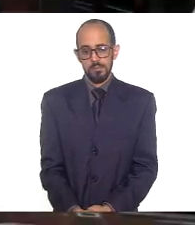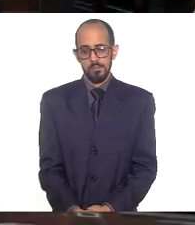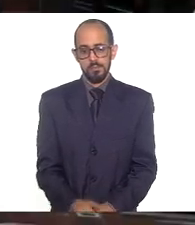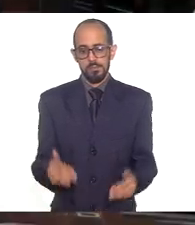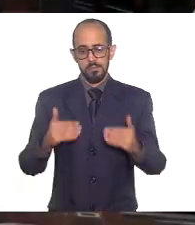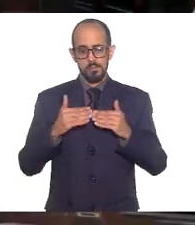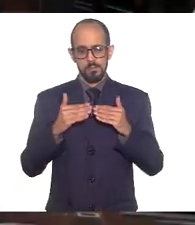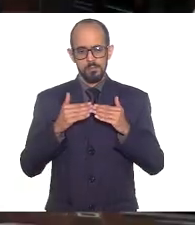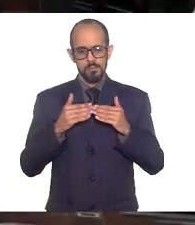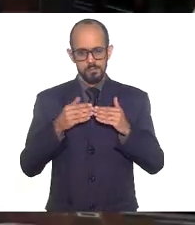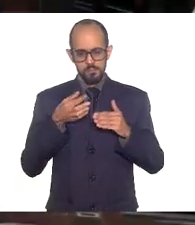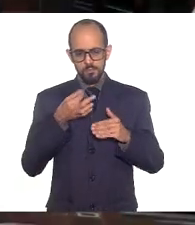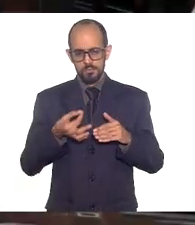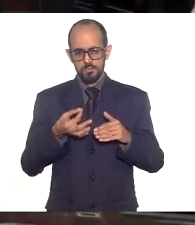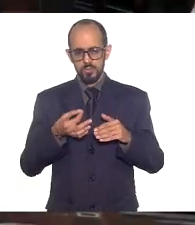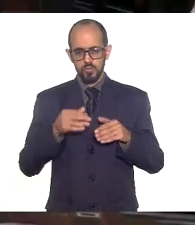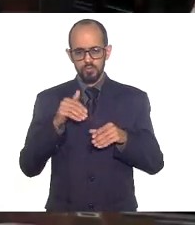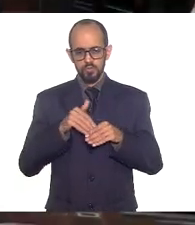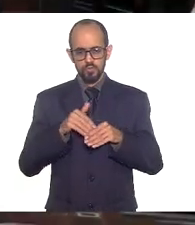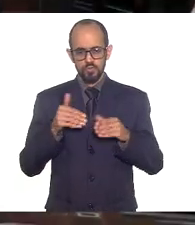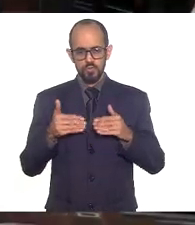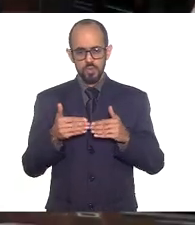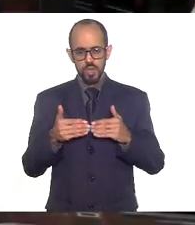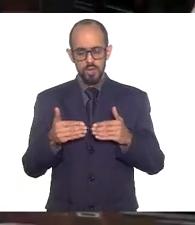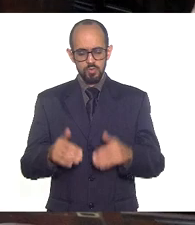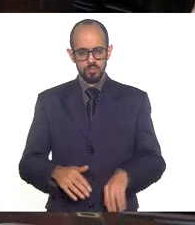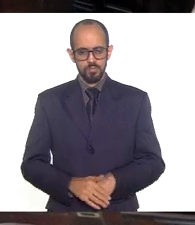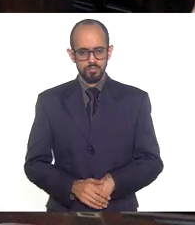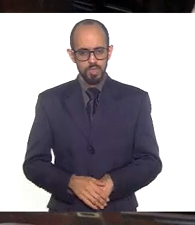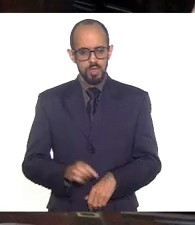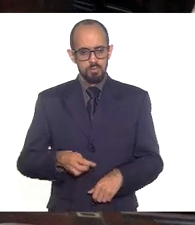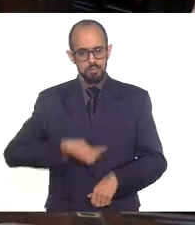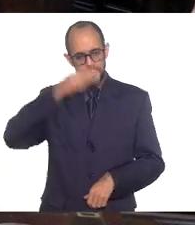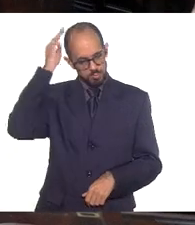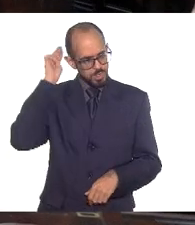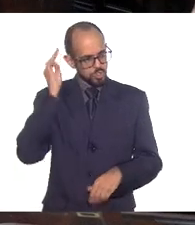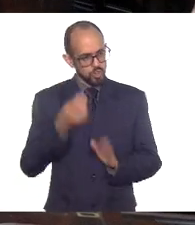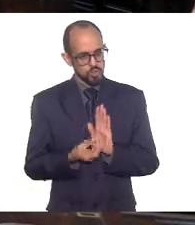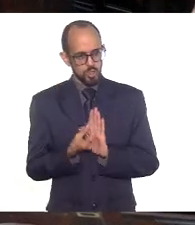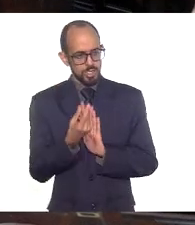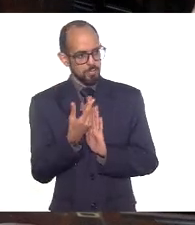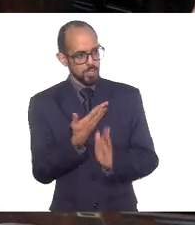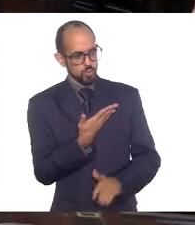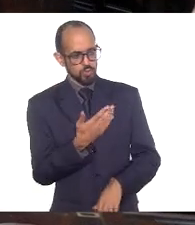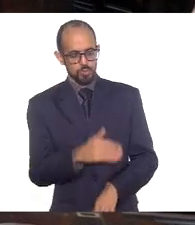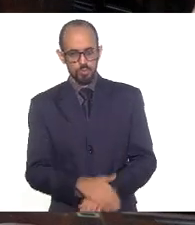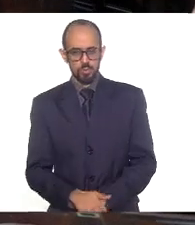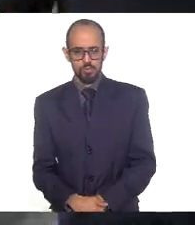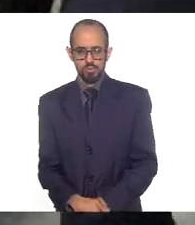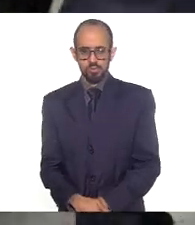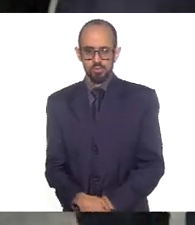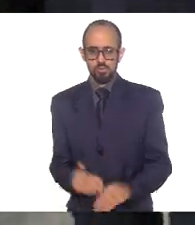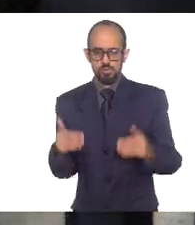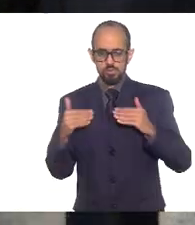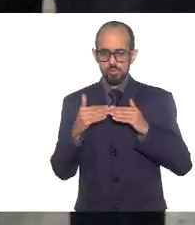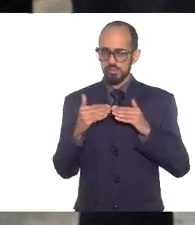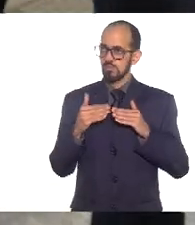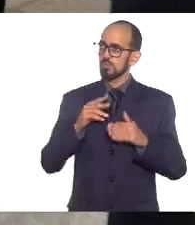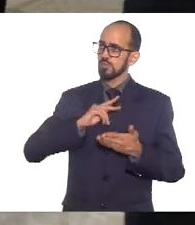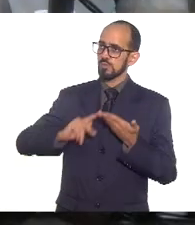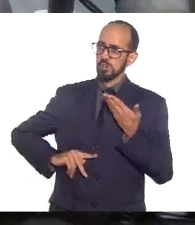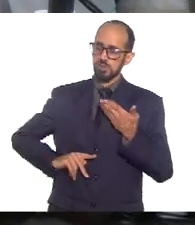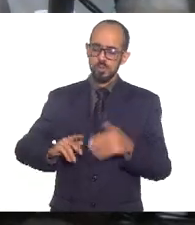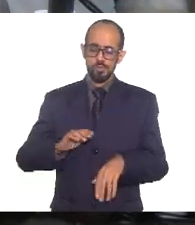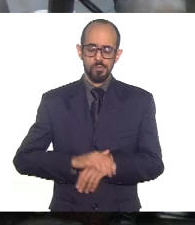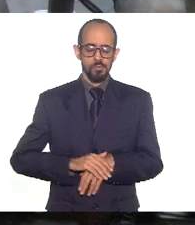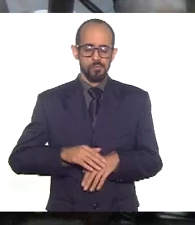o parecer favorável presidente da Comissão de orçamento Deputado Márcio Pacheco é favorável Presidente